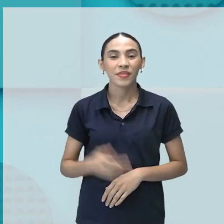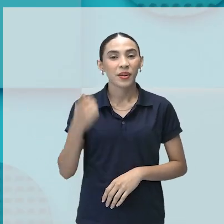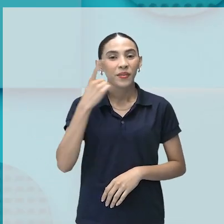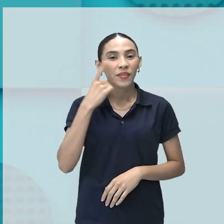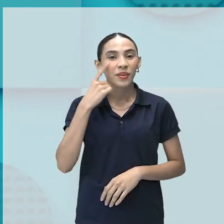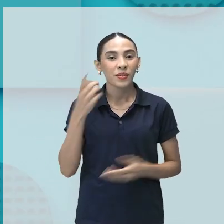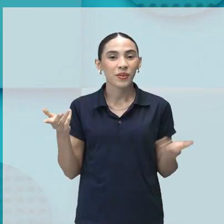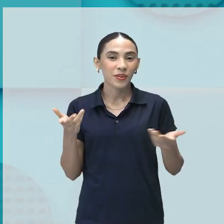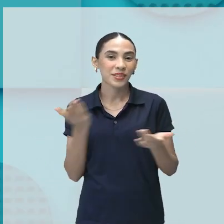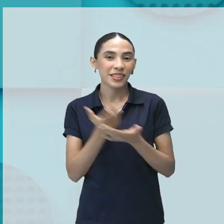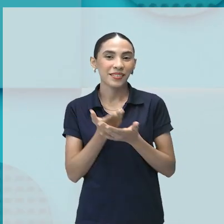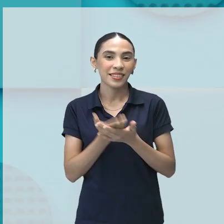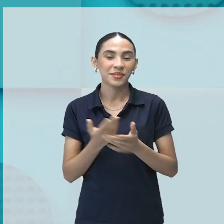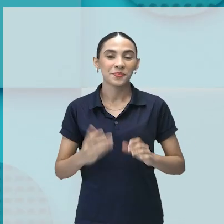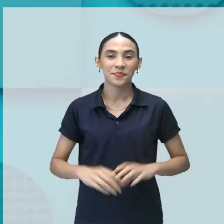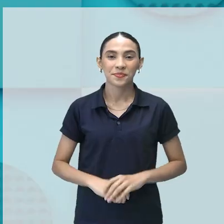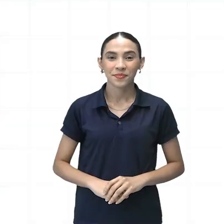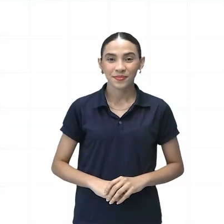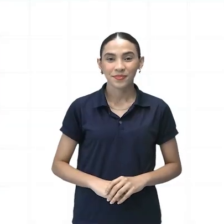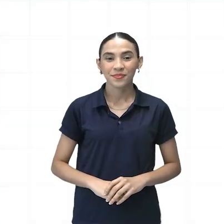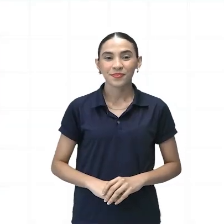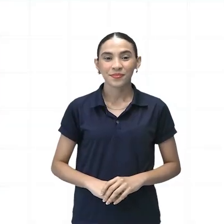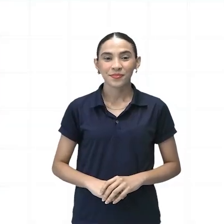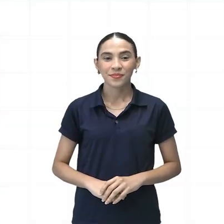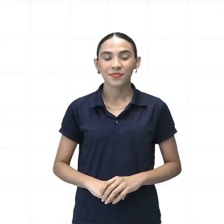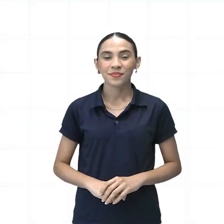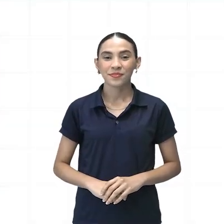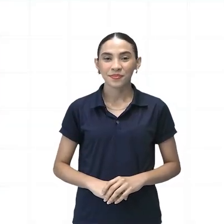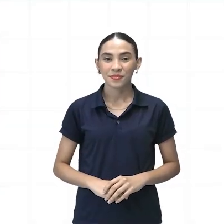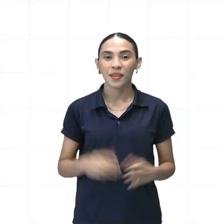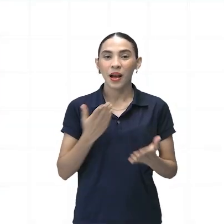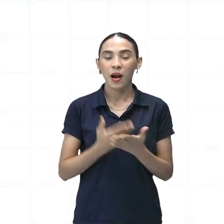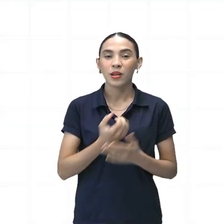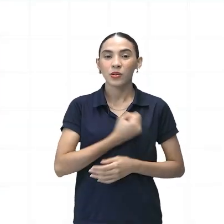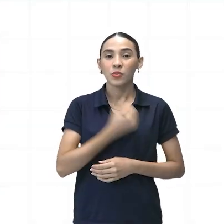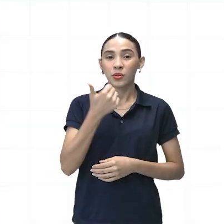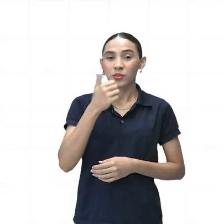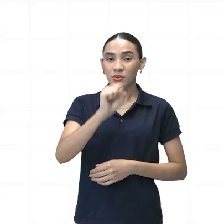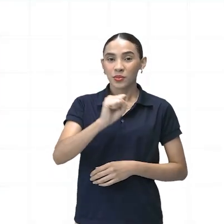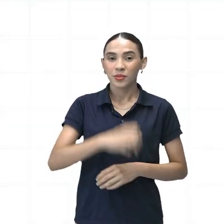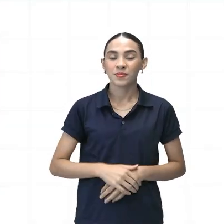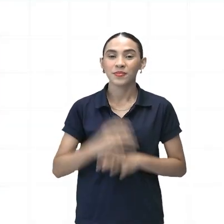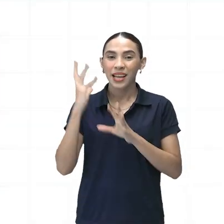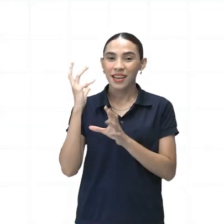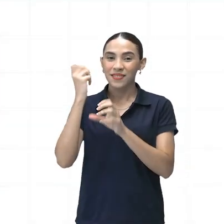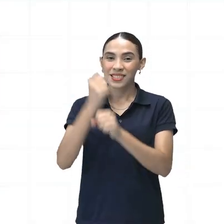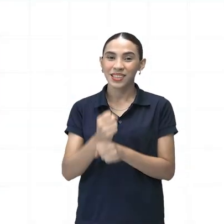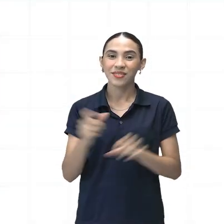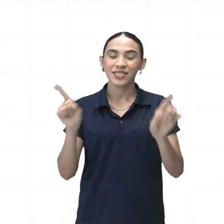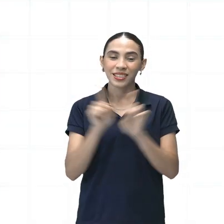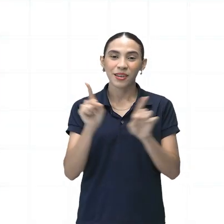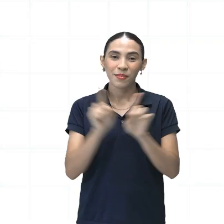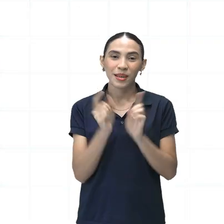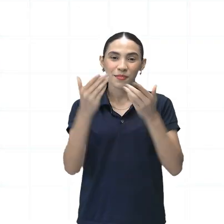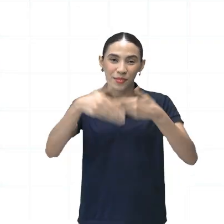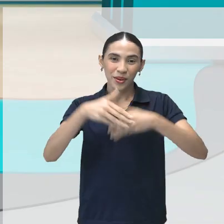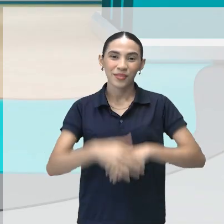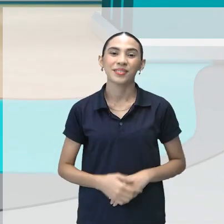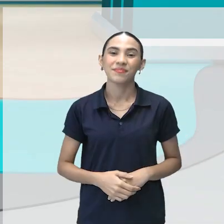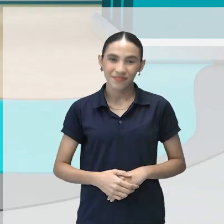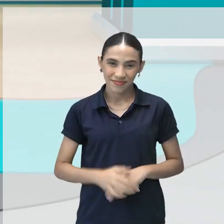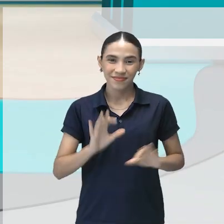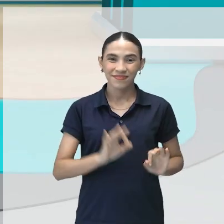Vamos conferir a aula de hoje? A aula 18, revisão e